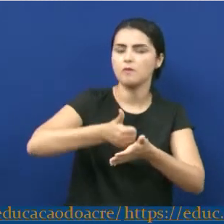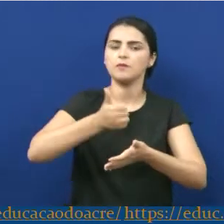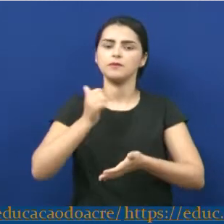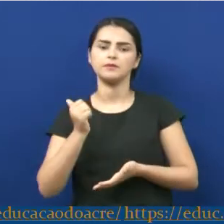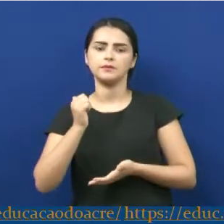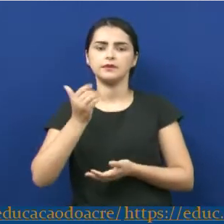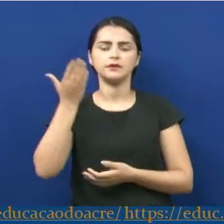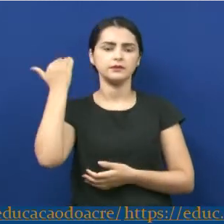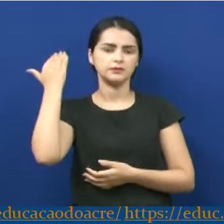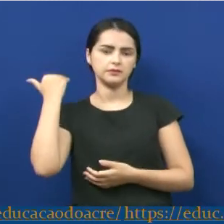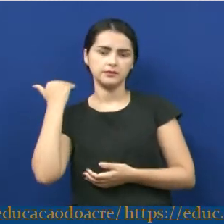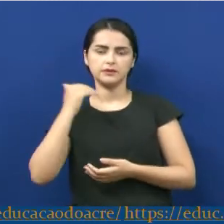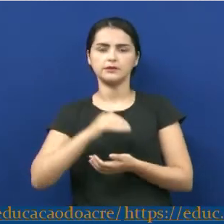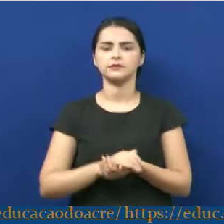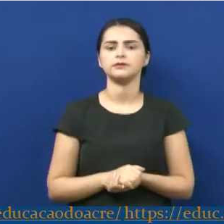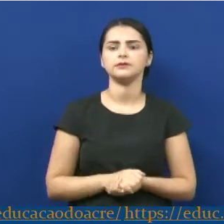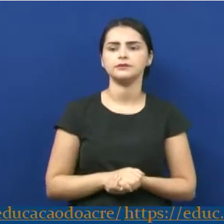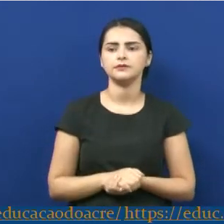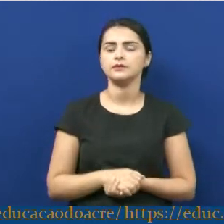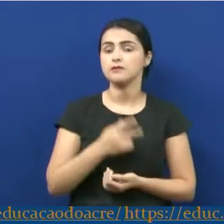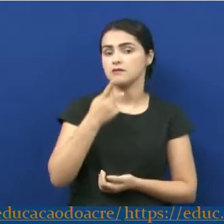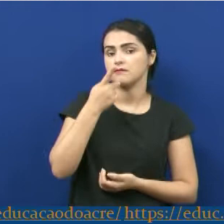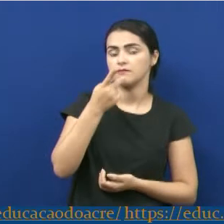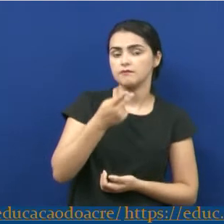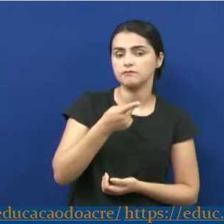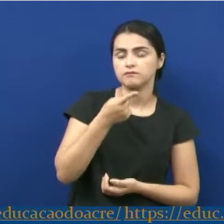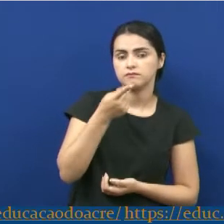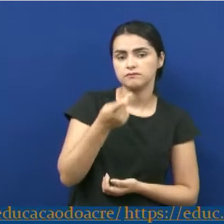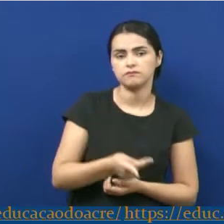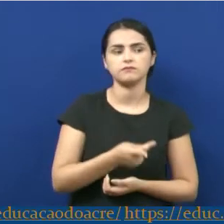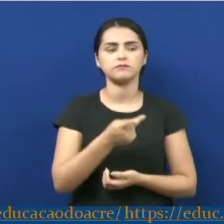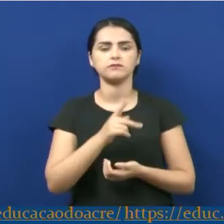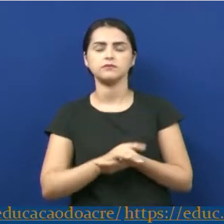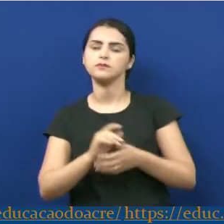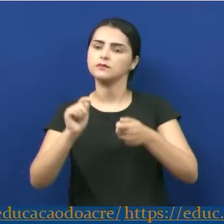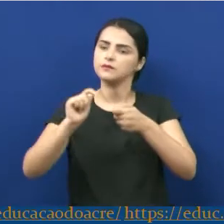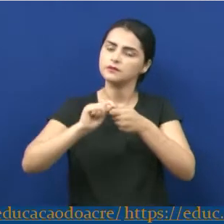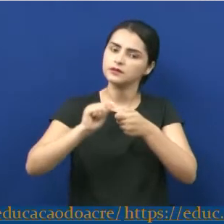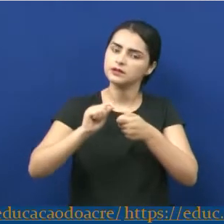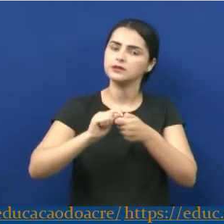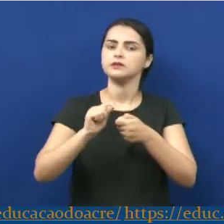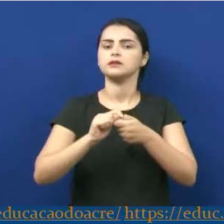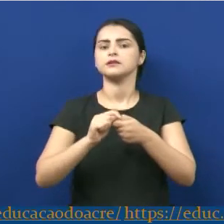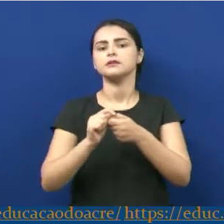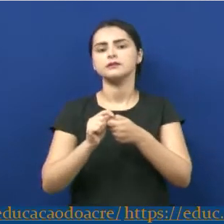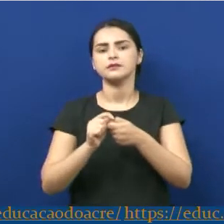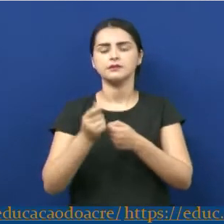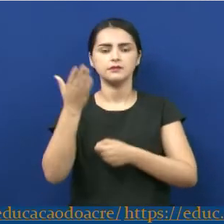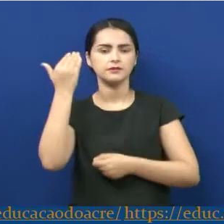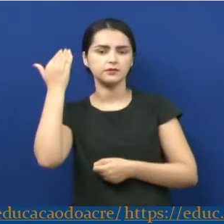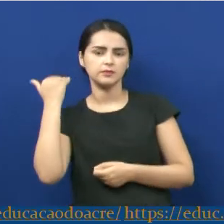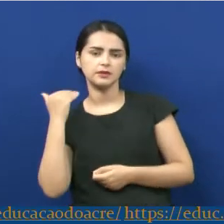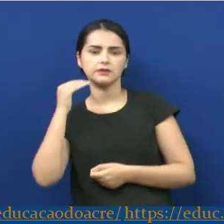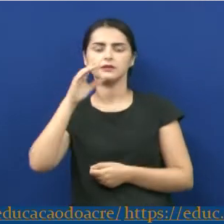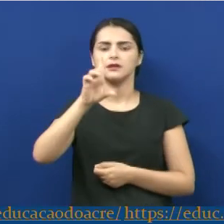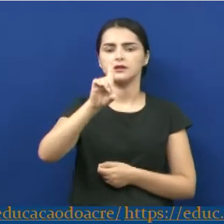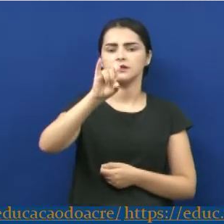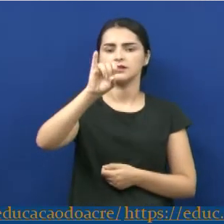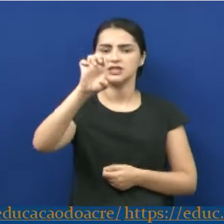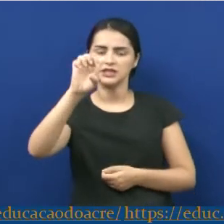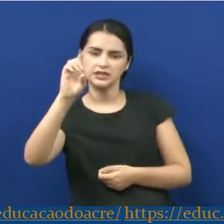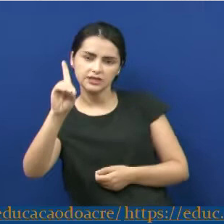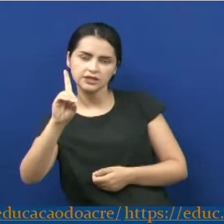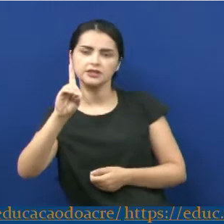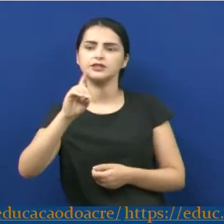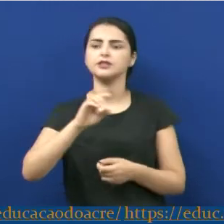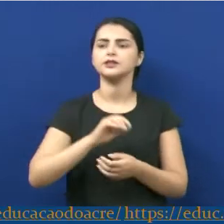Speak, falar, no passado fica spoke. Do, fazer, realizar, no passado fica did.